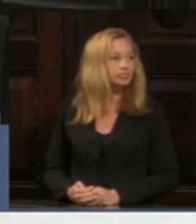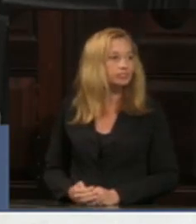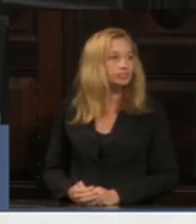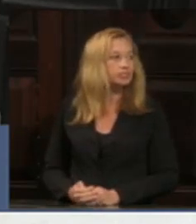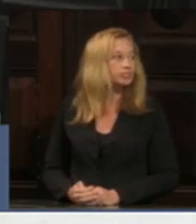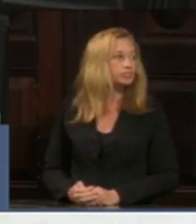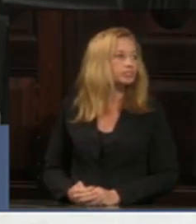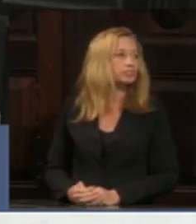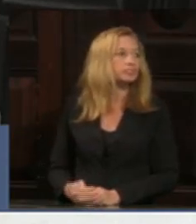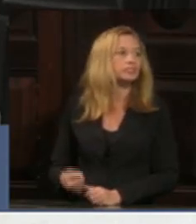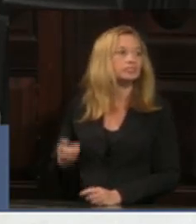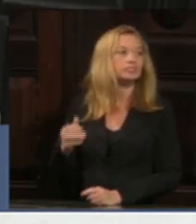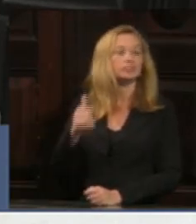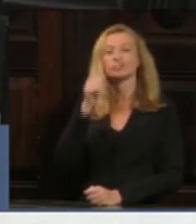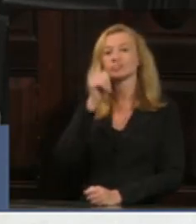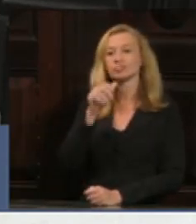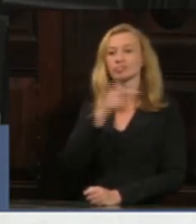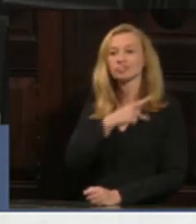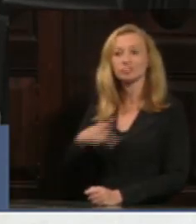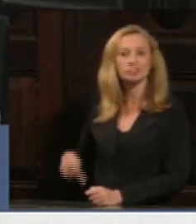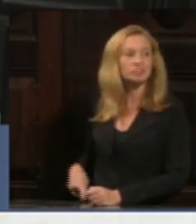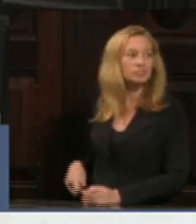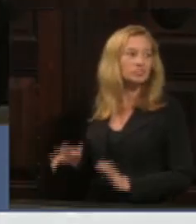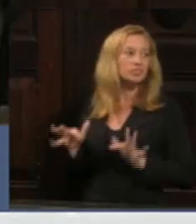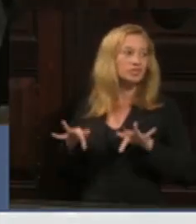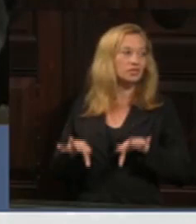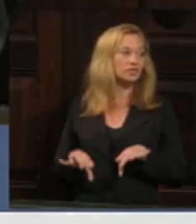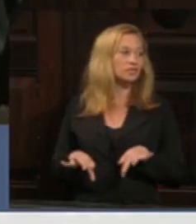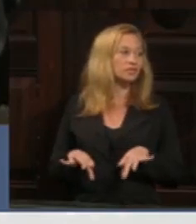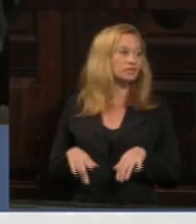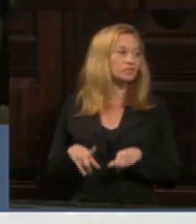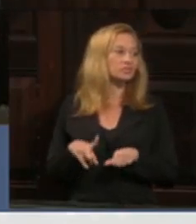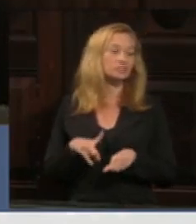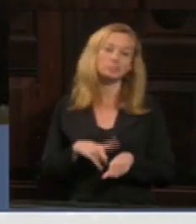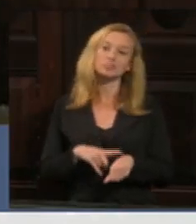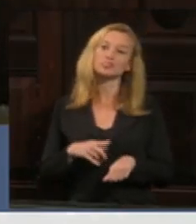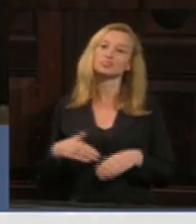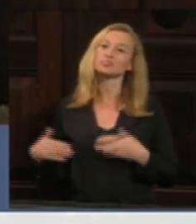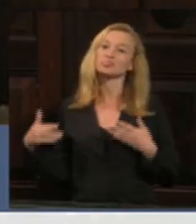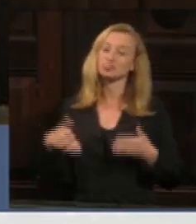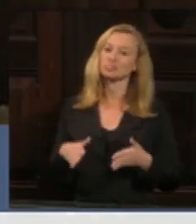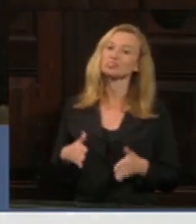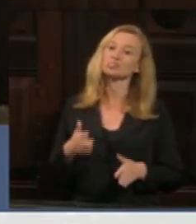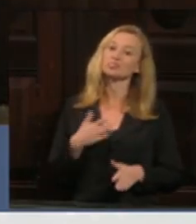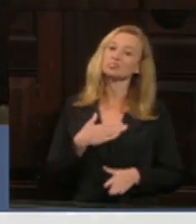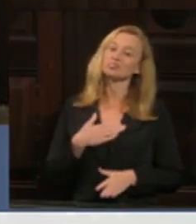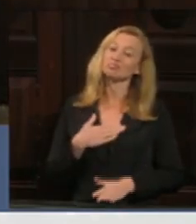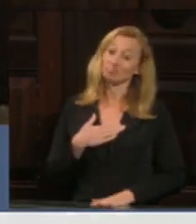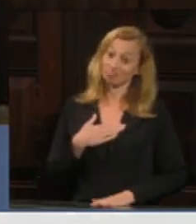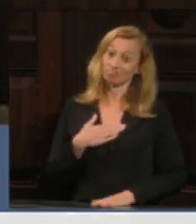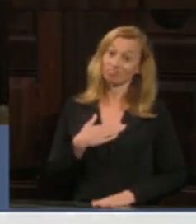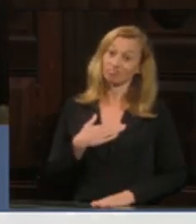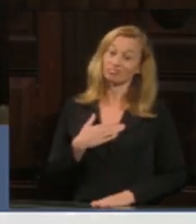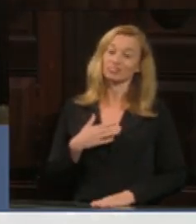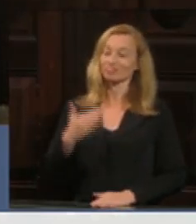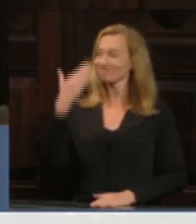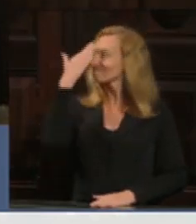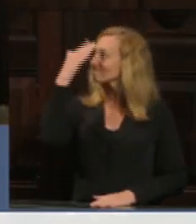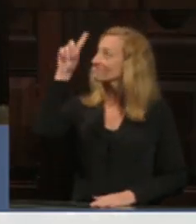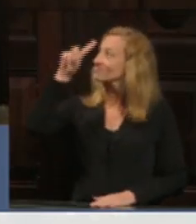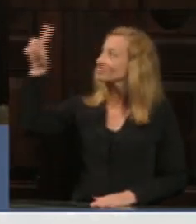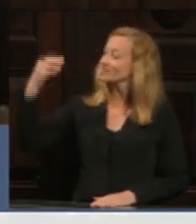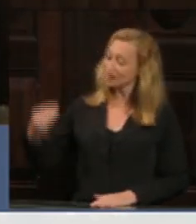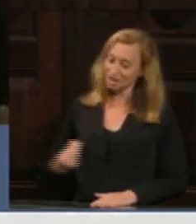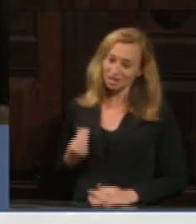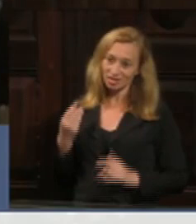Senhora presidenta, finalmente chegou a minha vez. Eu queria agradecer a Deus por estarmos